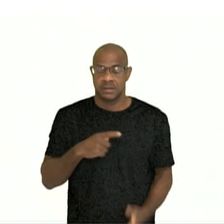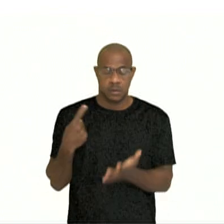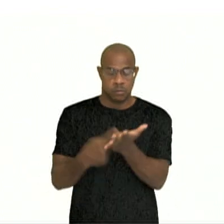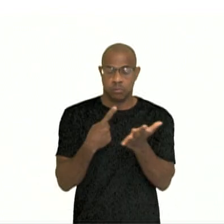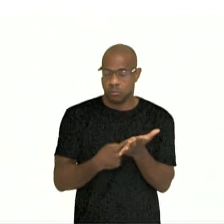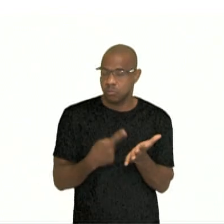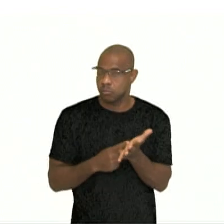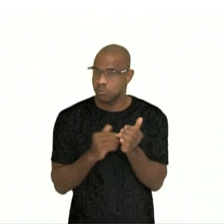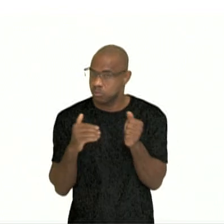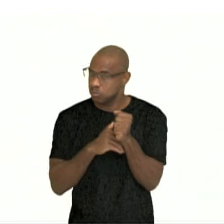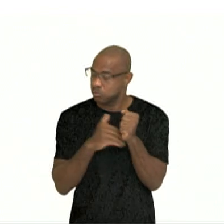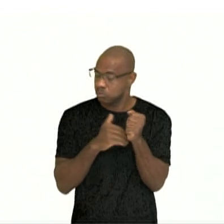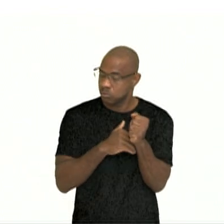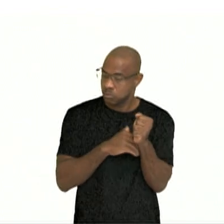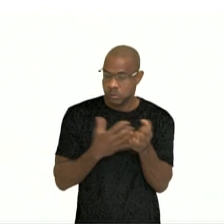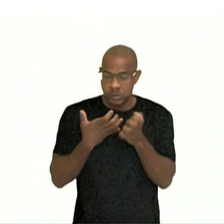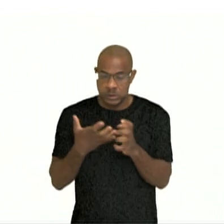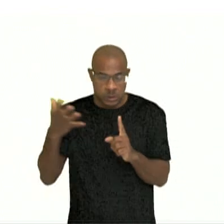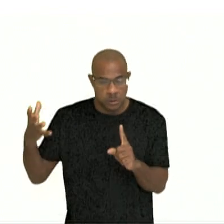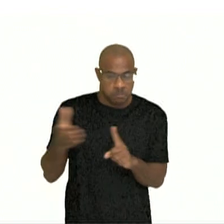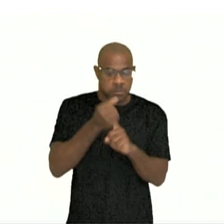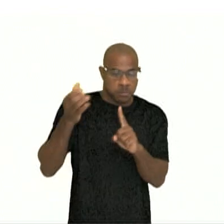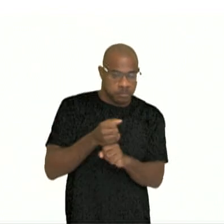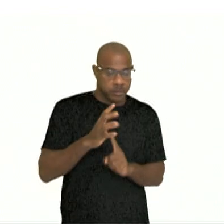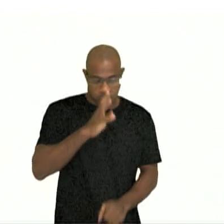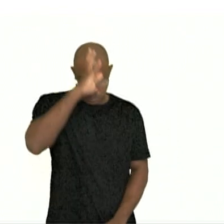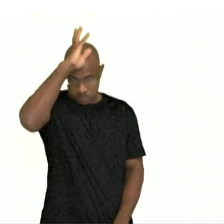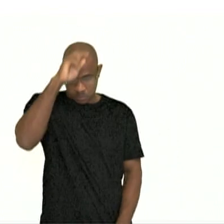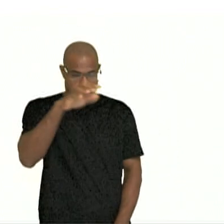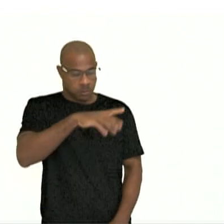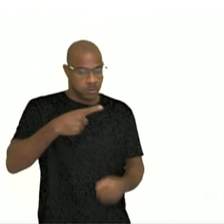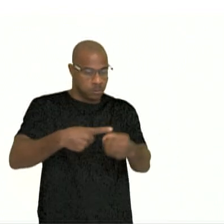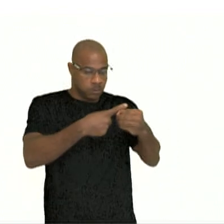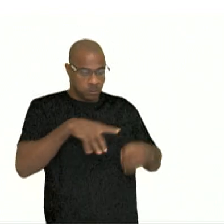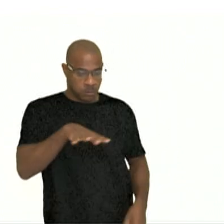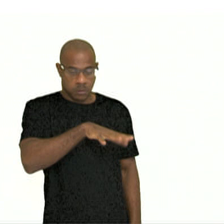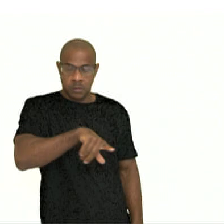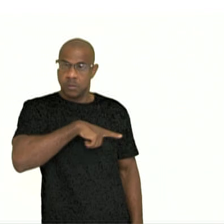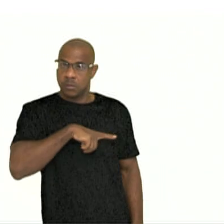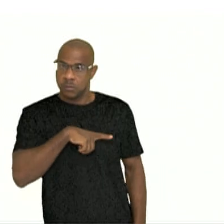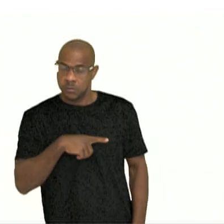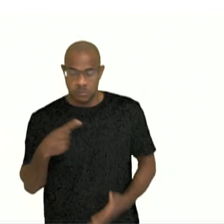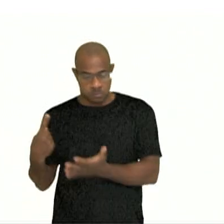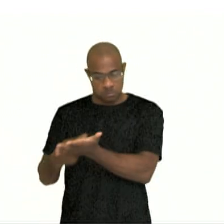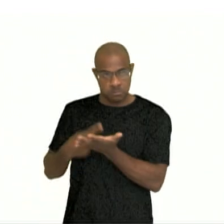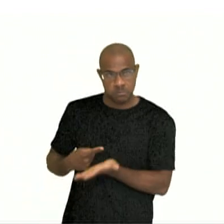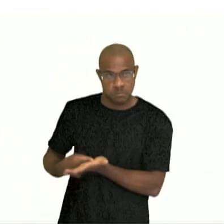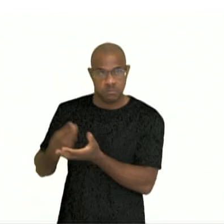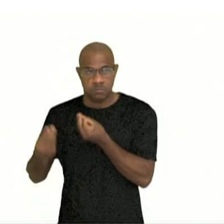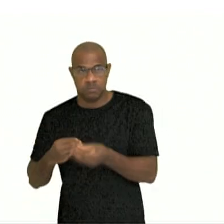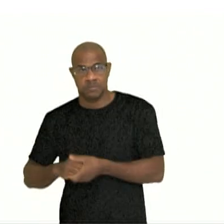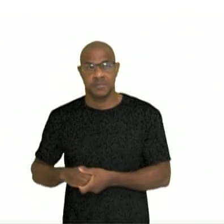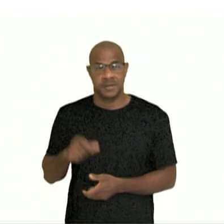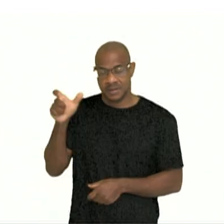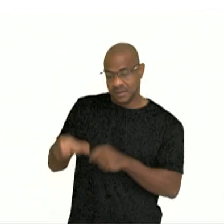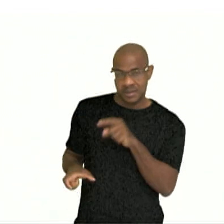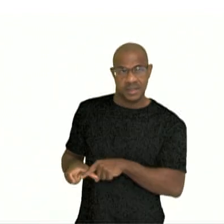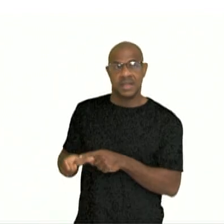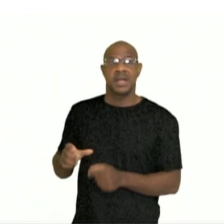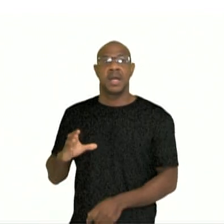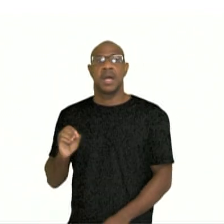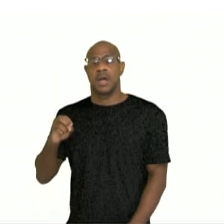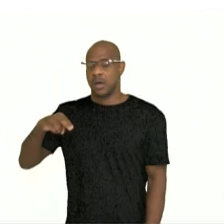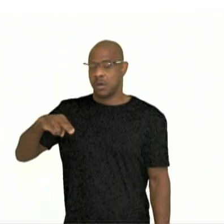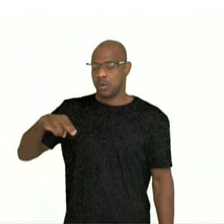eles que ambos iam dominar Roma. Lembrando, Júlio César ele estava dominando a Gália, né, ele vai ser considerado o cônsul